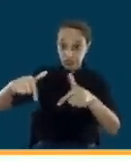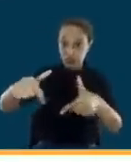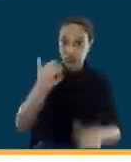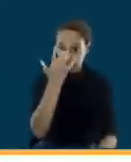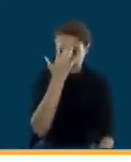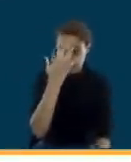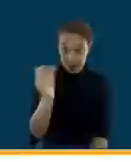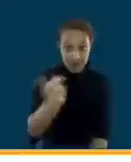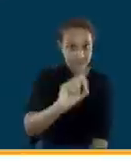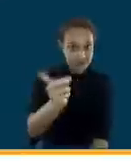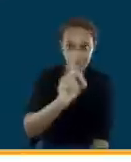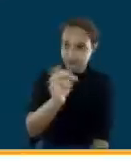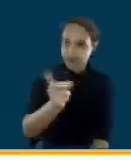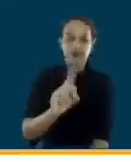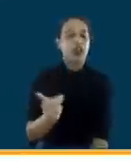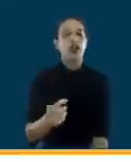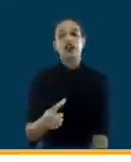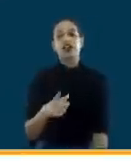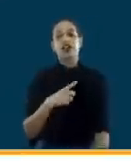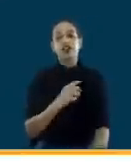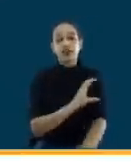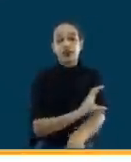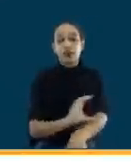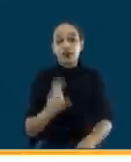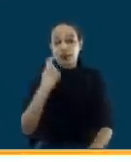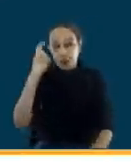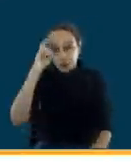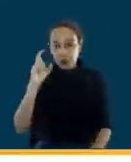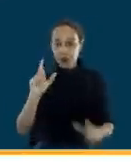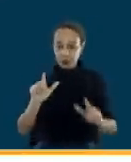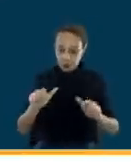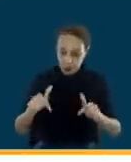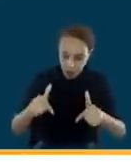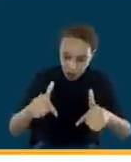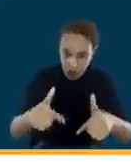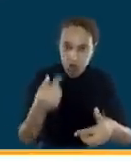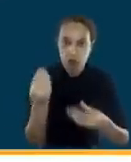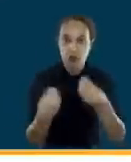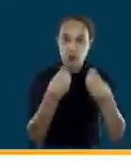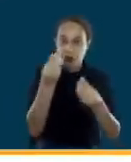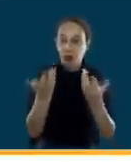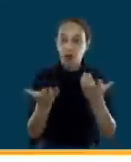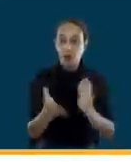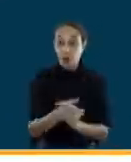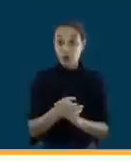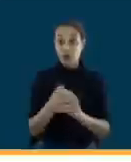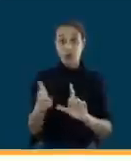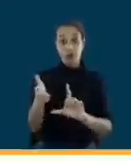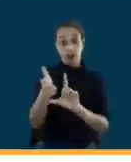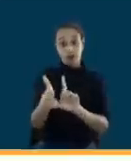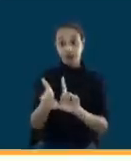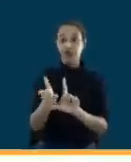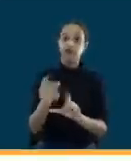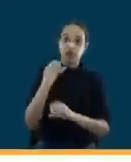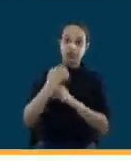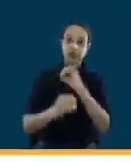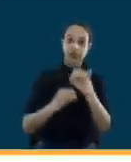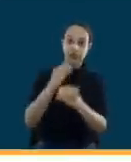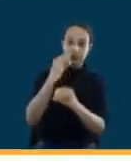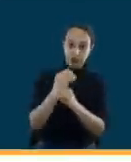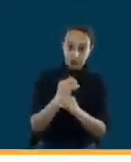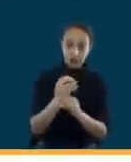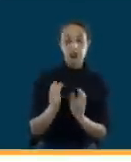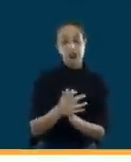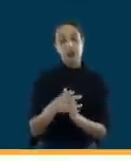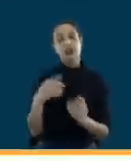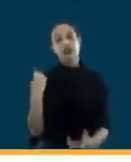de cultura acontecendo através das plataformas online, essa foi uma boa saída. Nós estamos nos